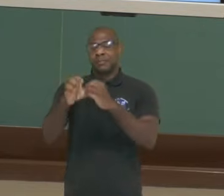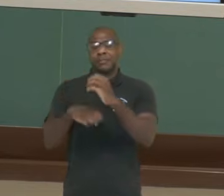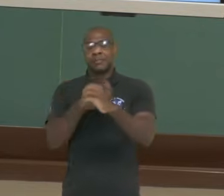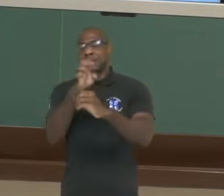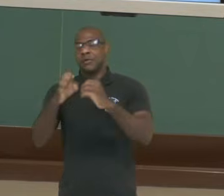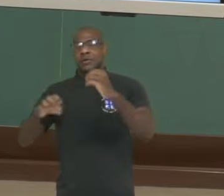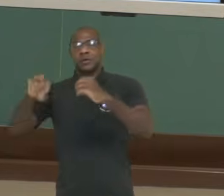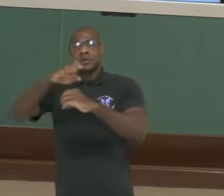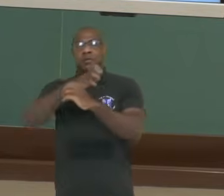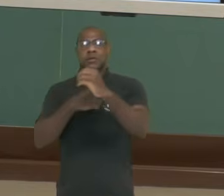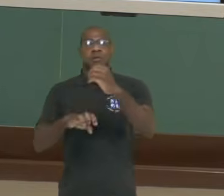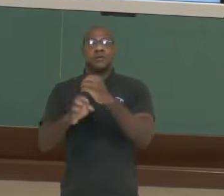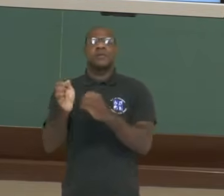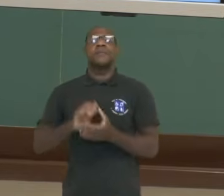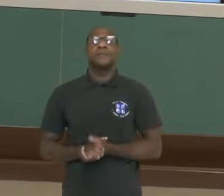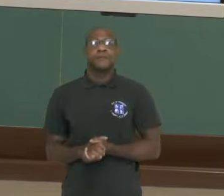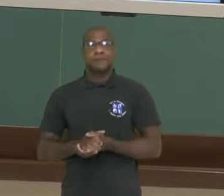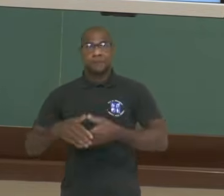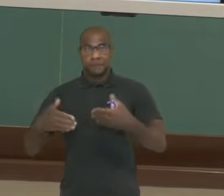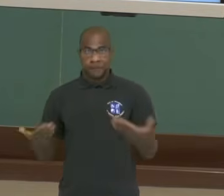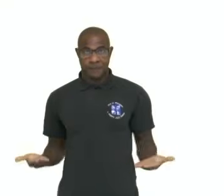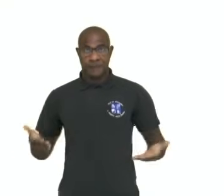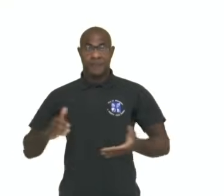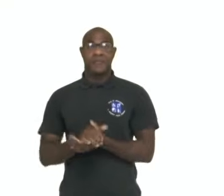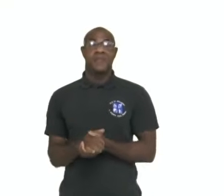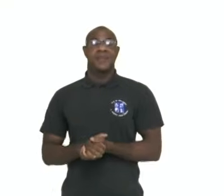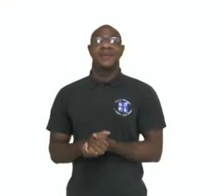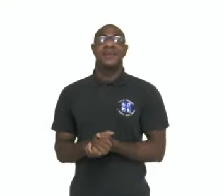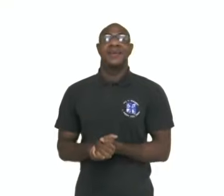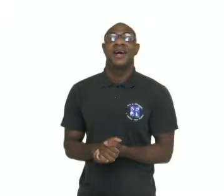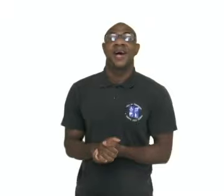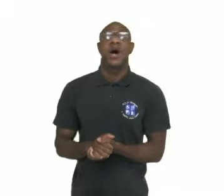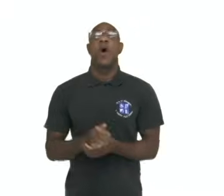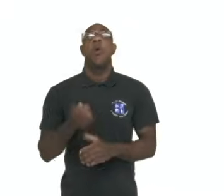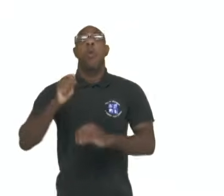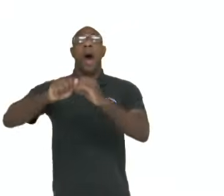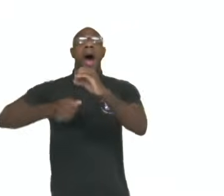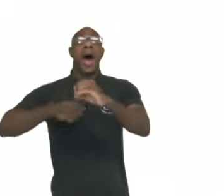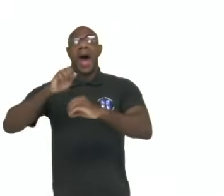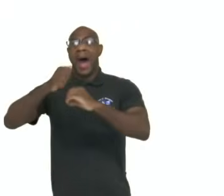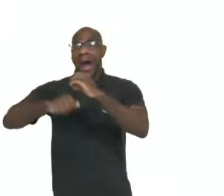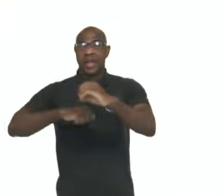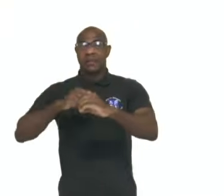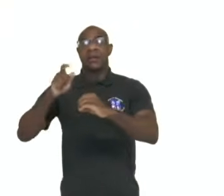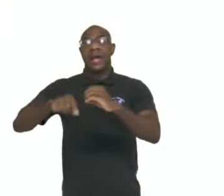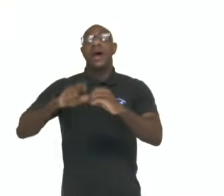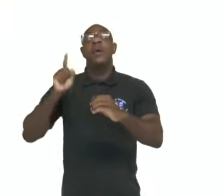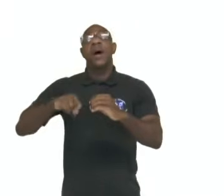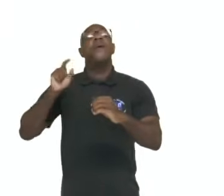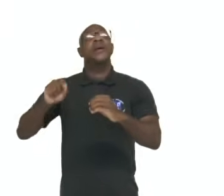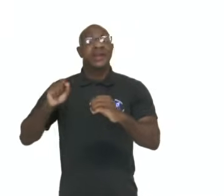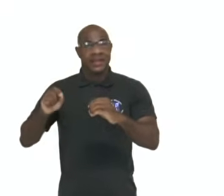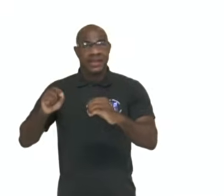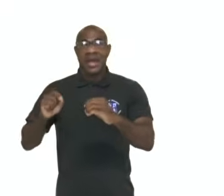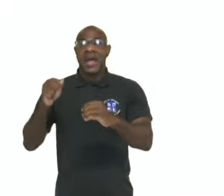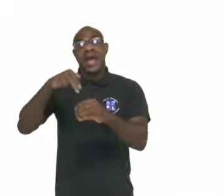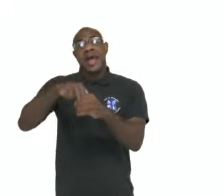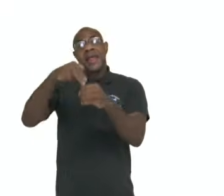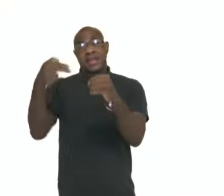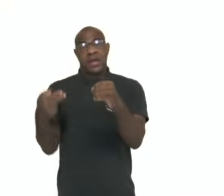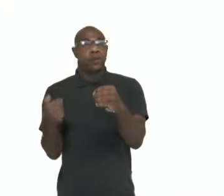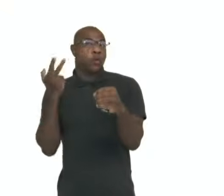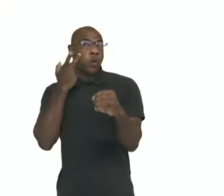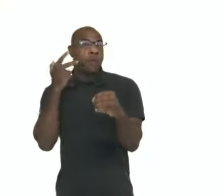em elétrons, ok? Muito bem. Um átomo eletricamente, ele é neutro, tá?